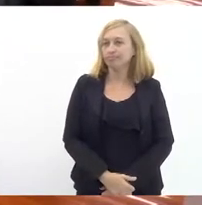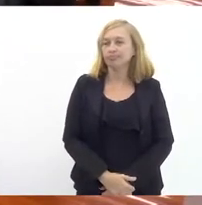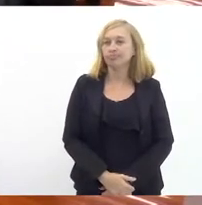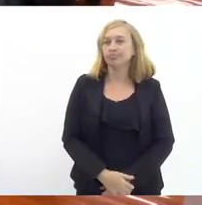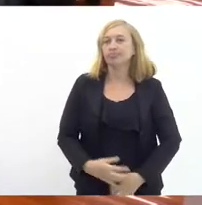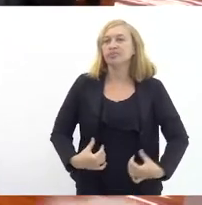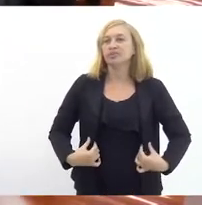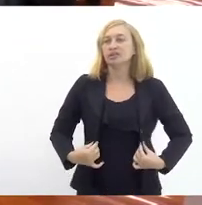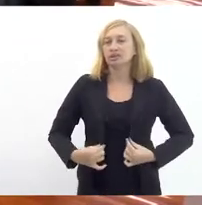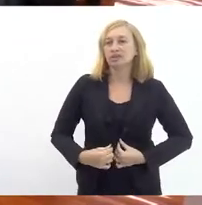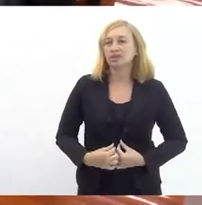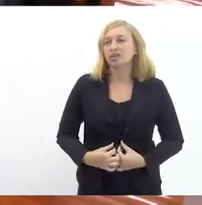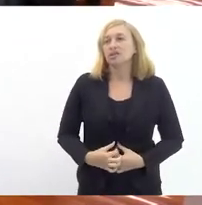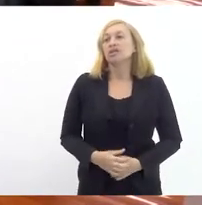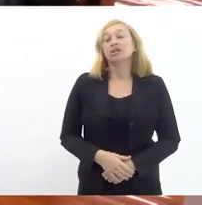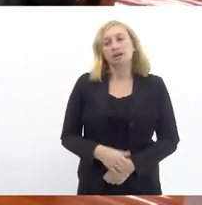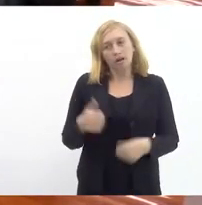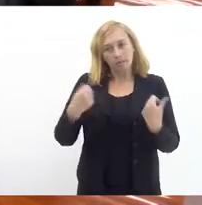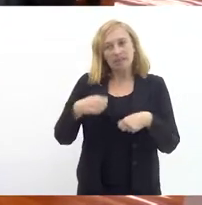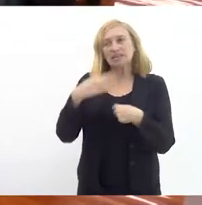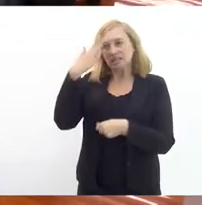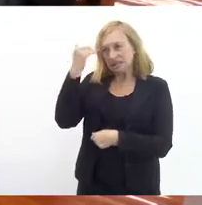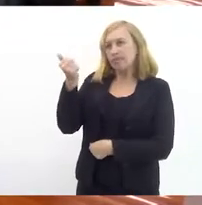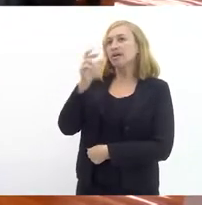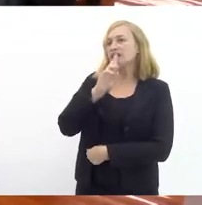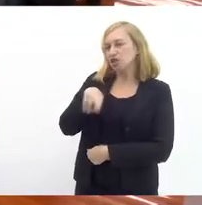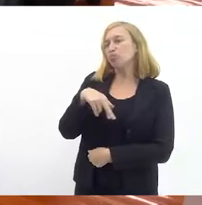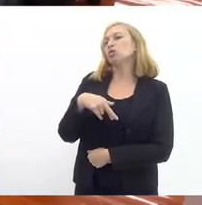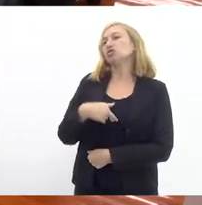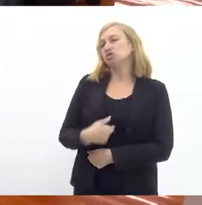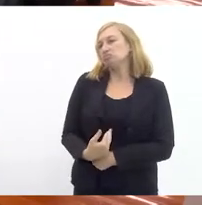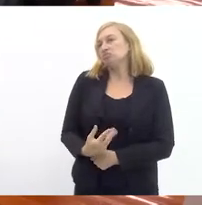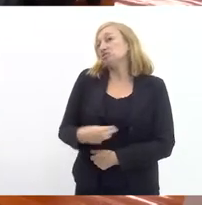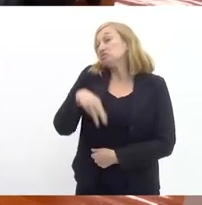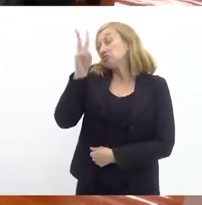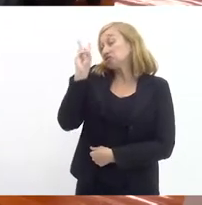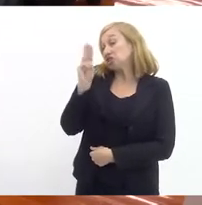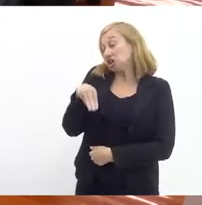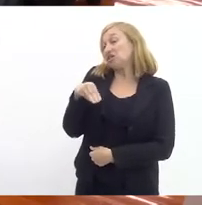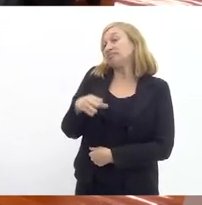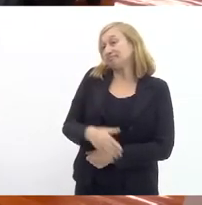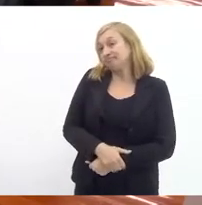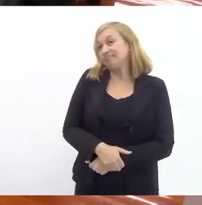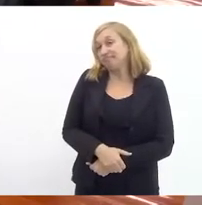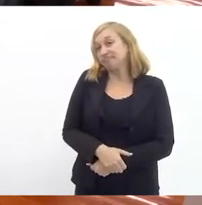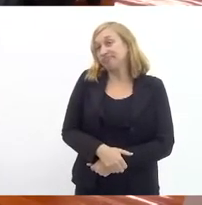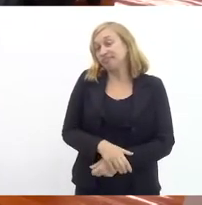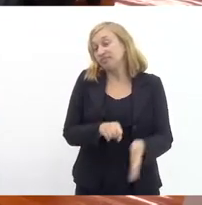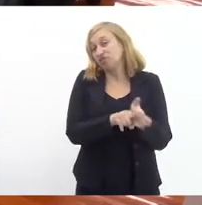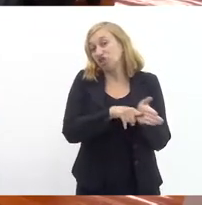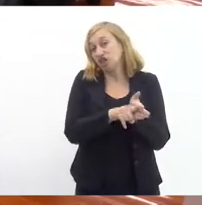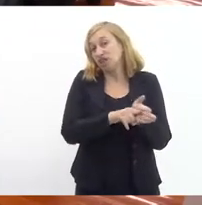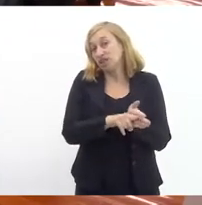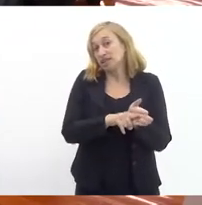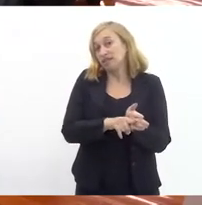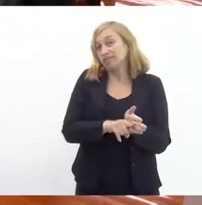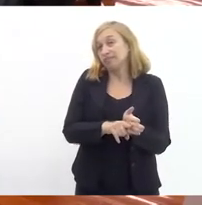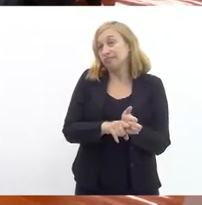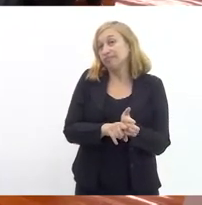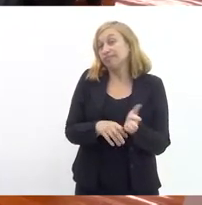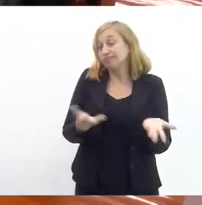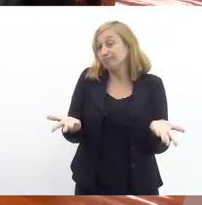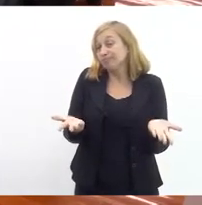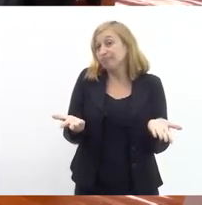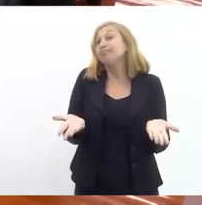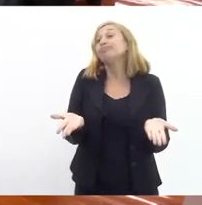Alguém do poder público tem que saber, entendeu? Alguém do poder público tem que saber. Ou quem concede, ou quem fiscaliza. Tem mais